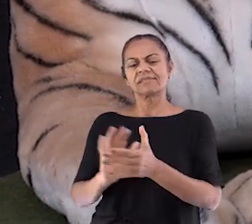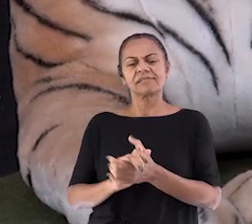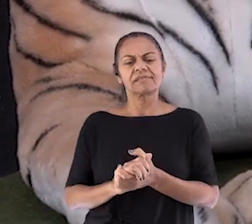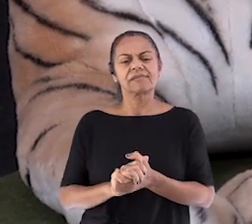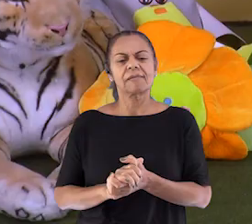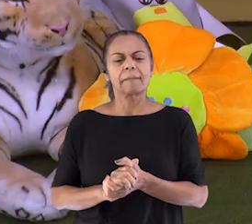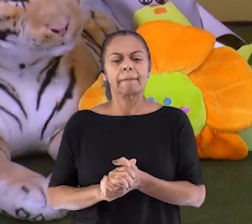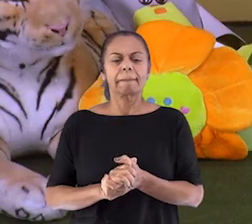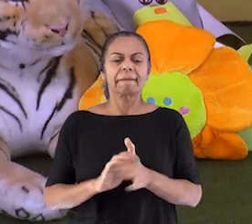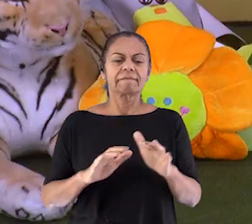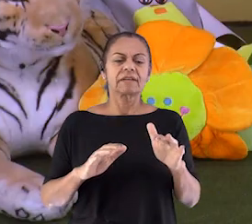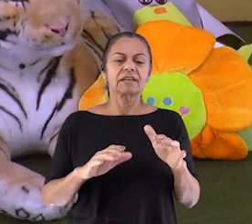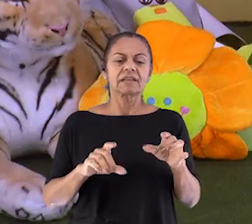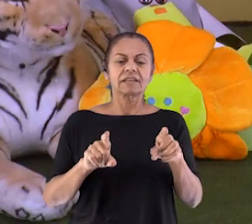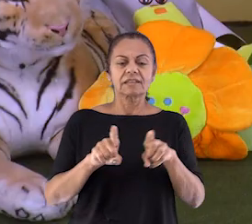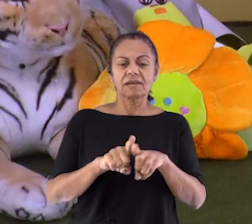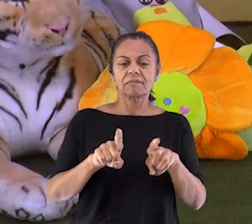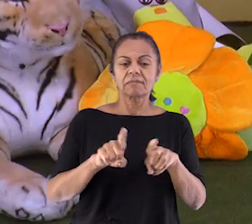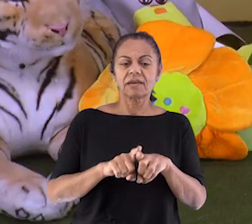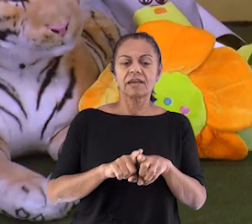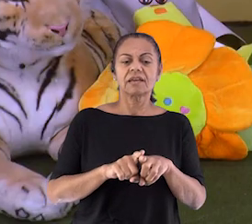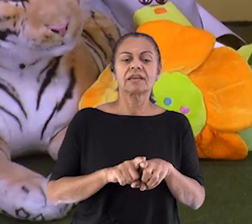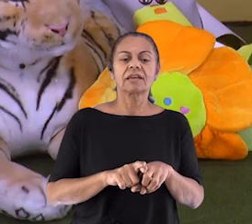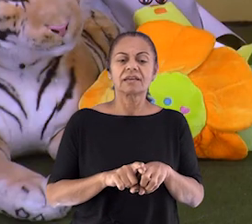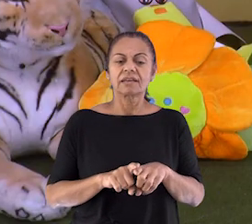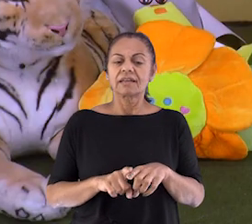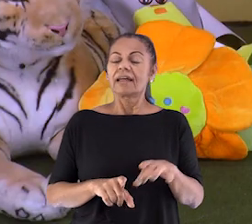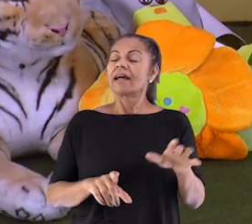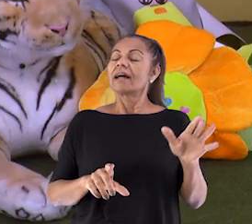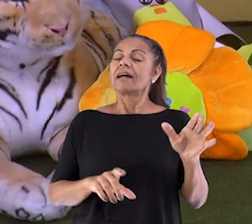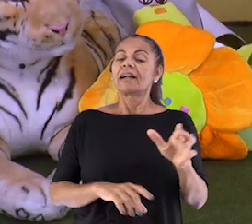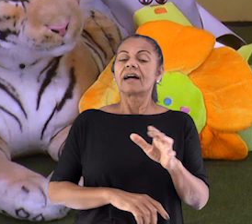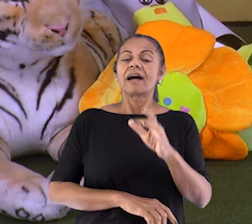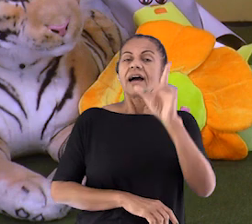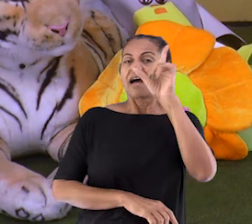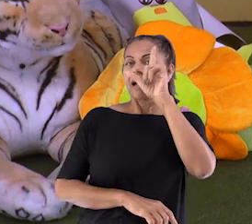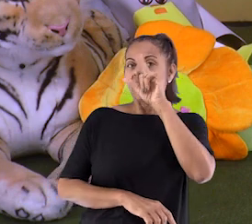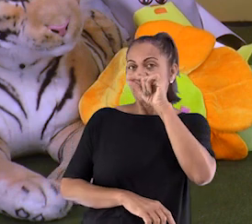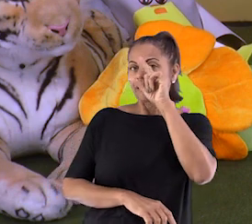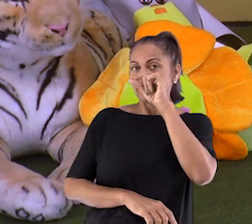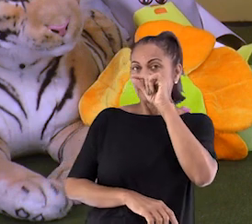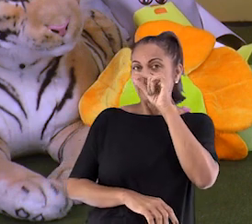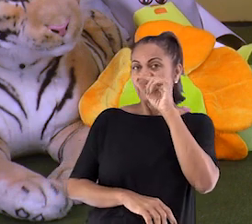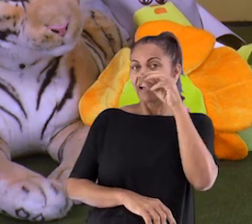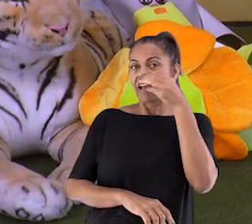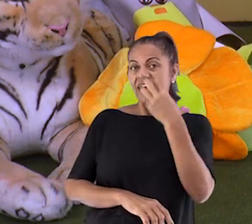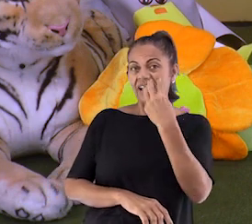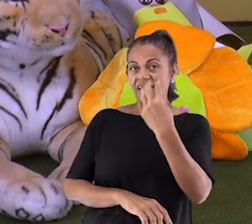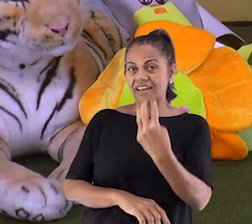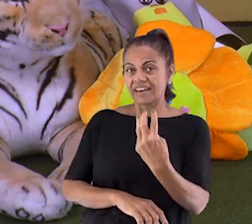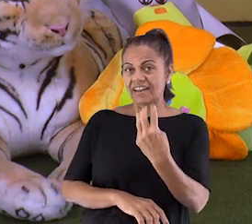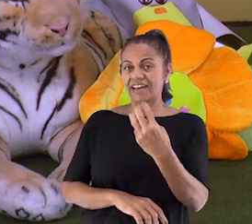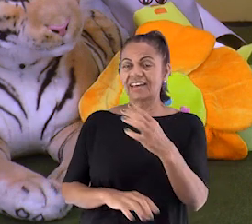tigre! E também se despediu da sua amiga arara, que